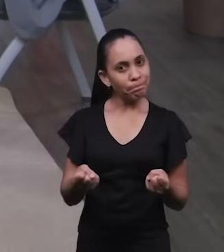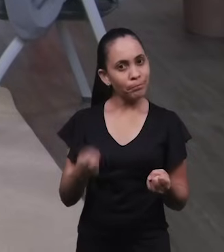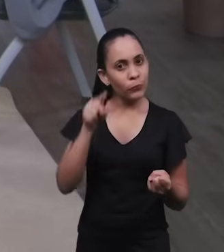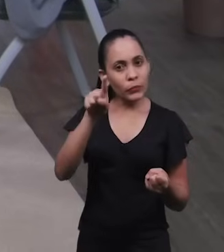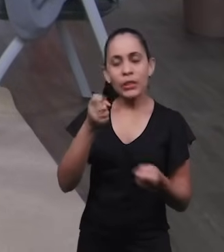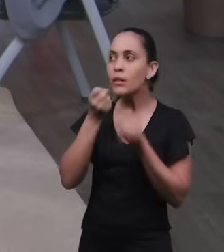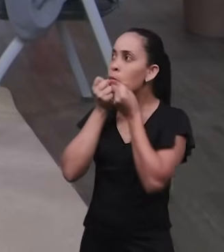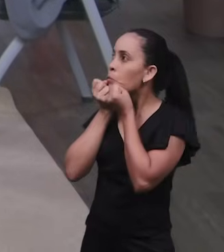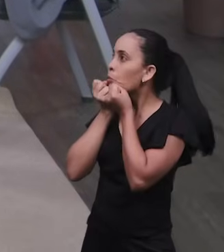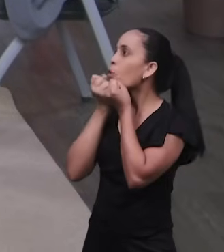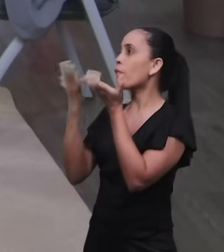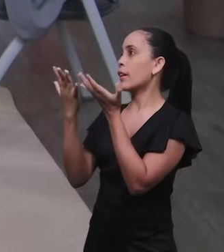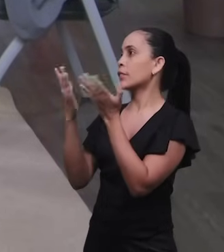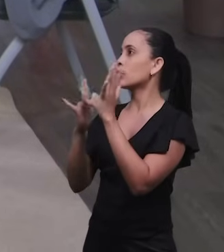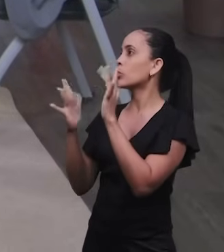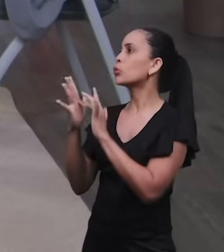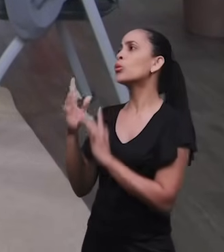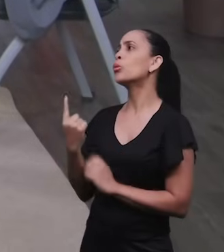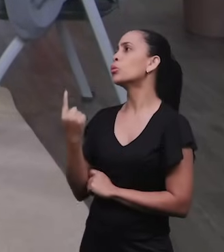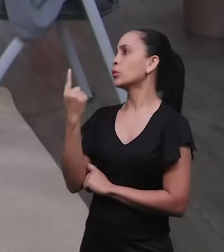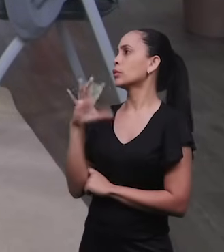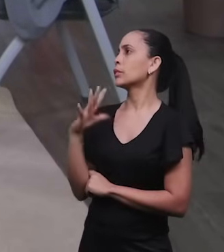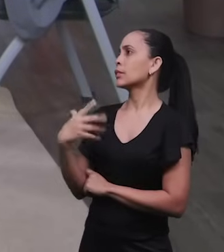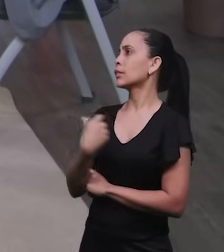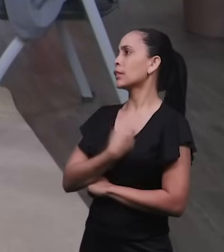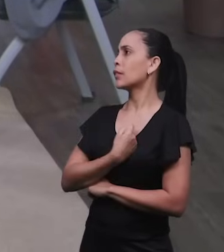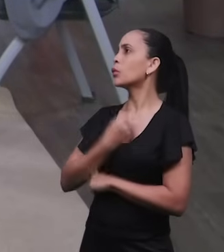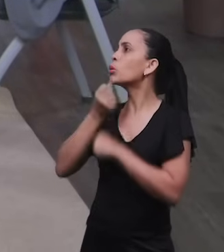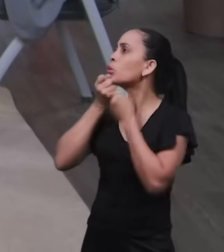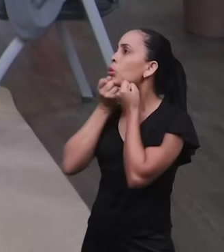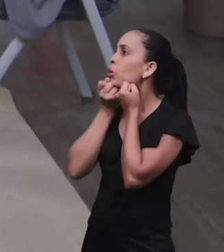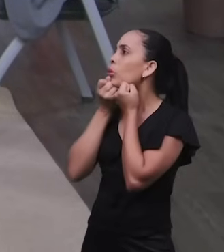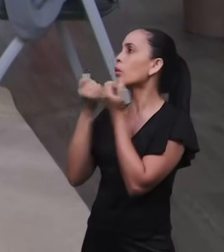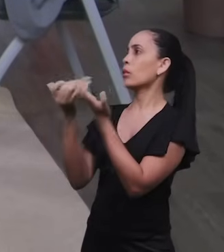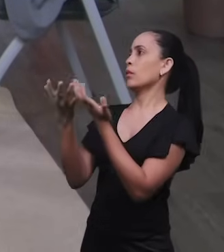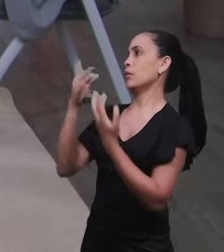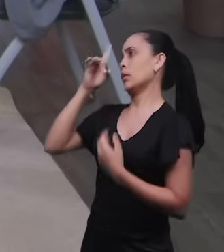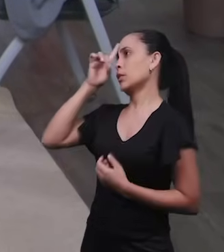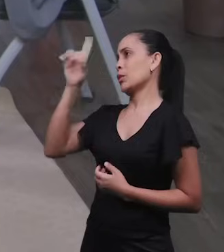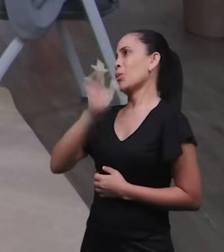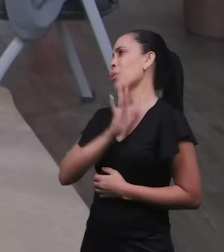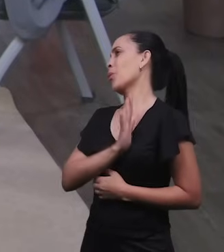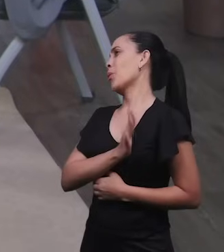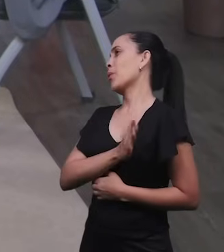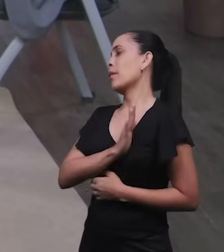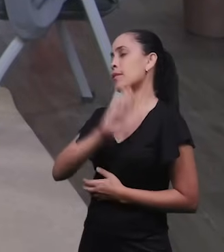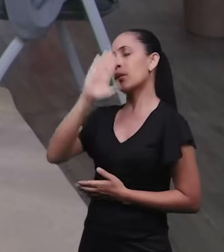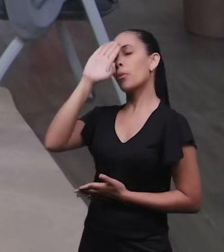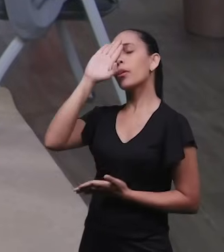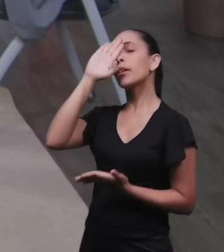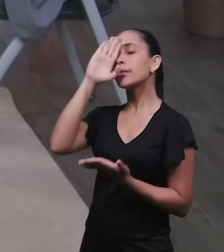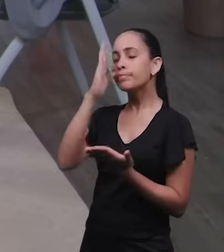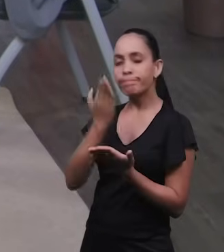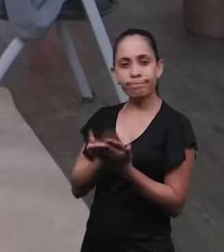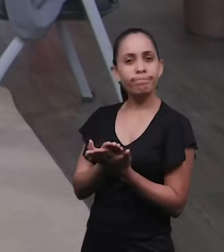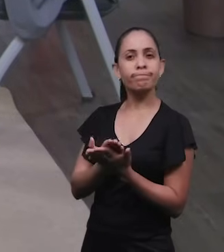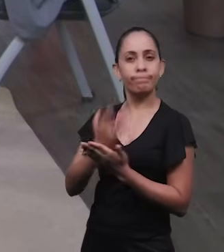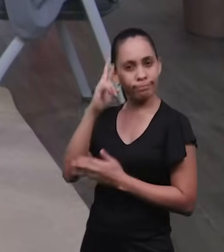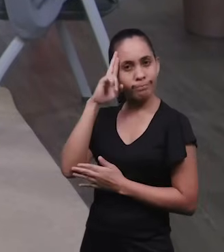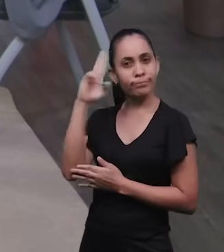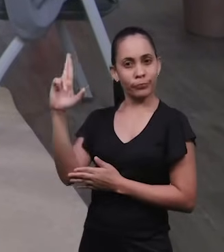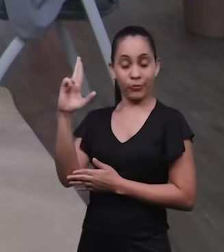pessoa confessa com os seus lábios, com a sua boca e com o coração crê no